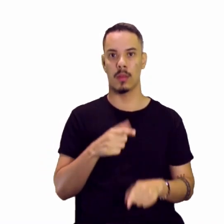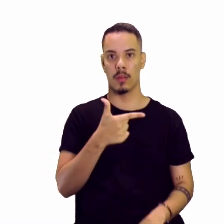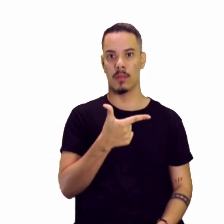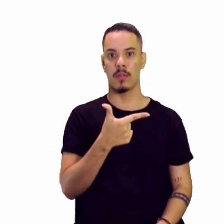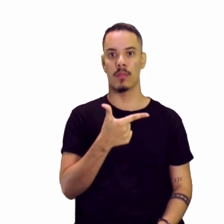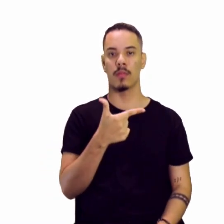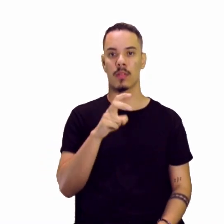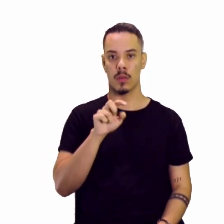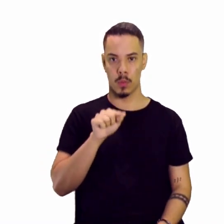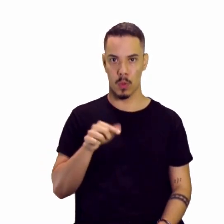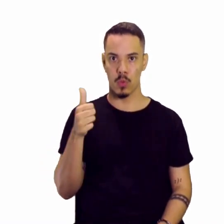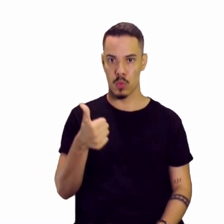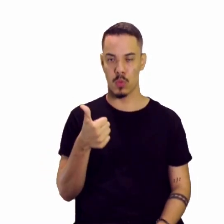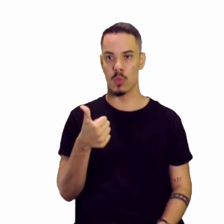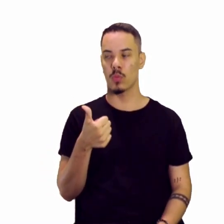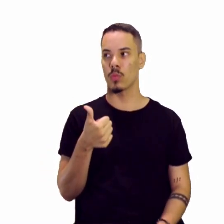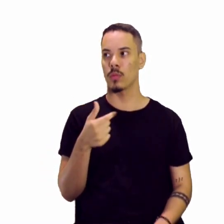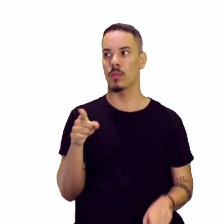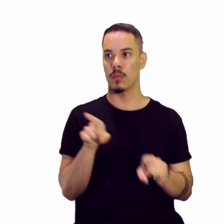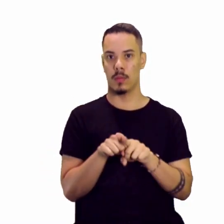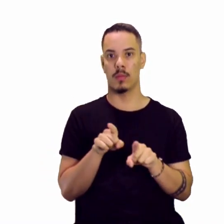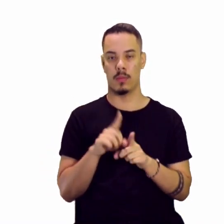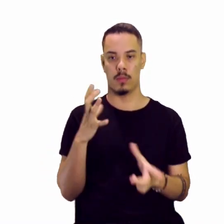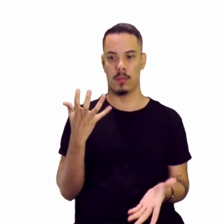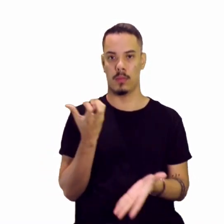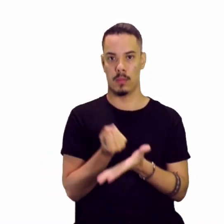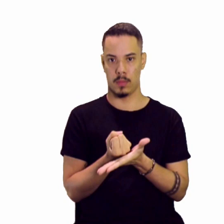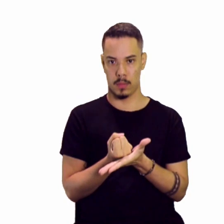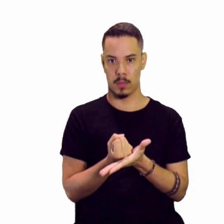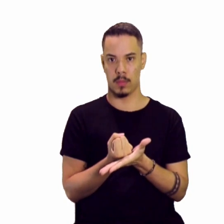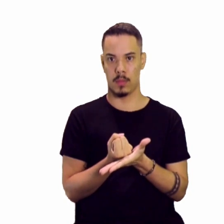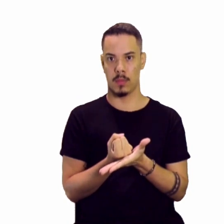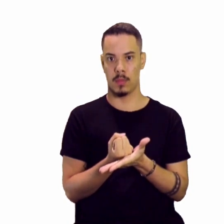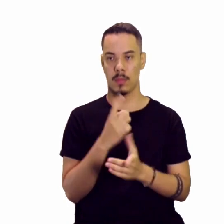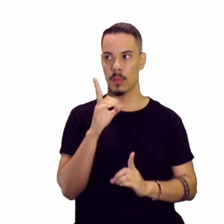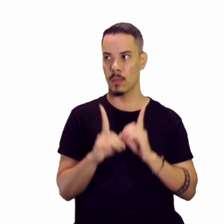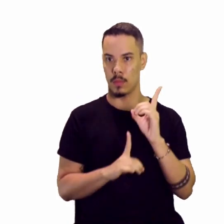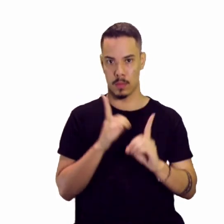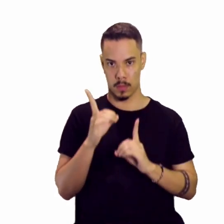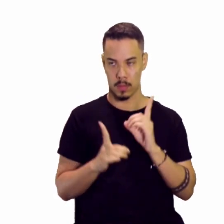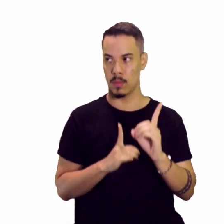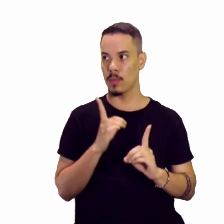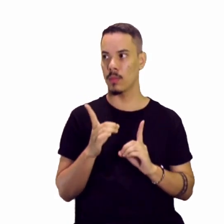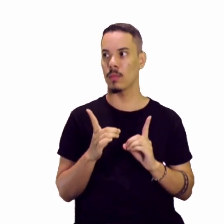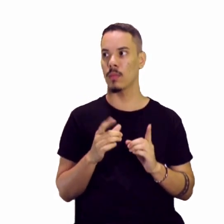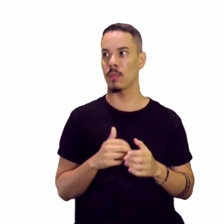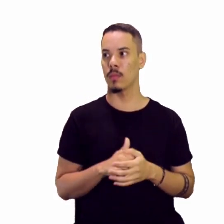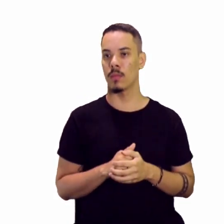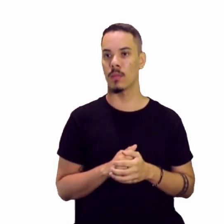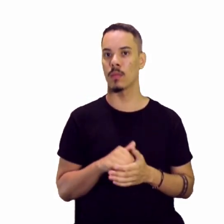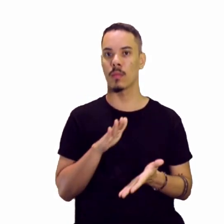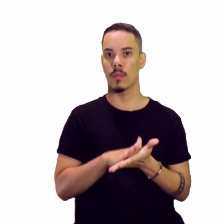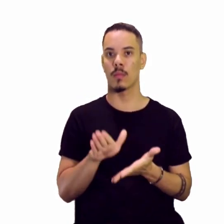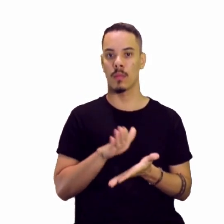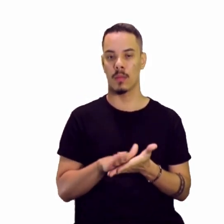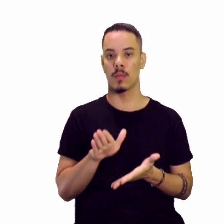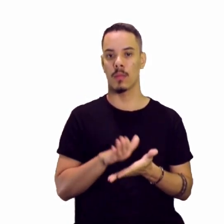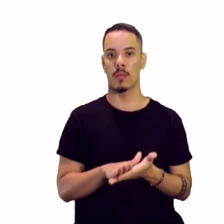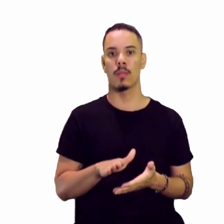26.1. Justamente. Então, assistir o vídeo aí, ó, Me Salva, né? Certo. É dinâmica, segundo a lei de Newton, publicado em